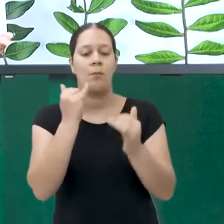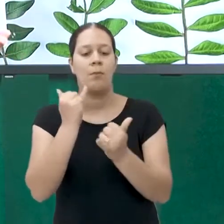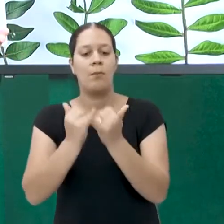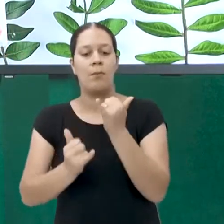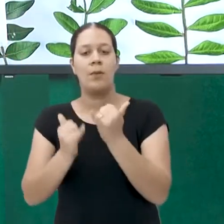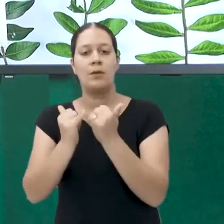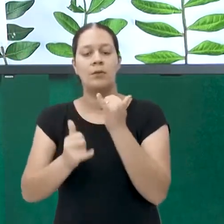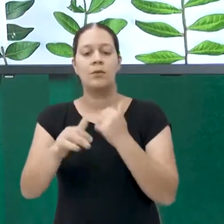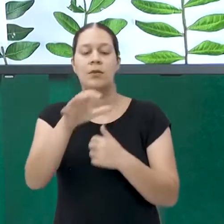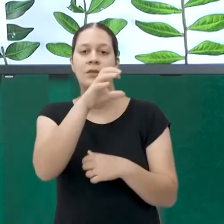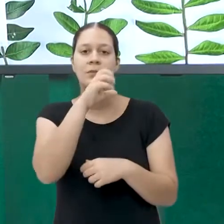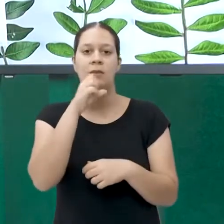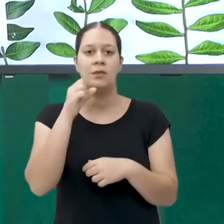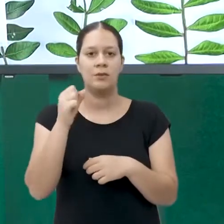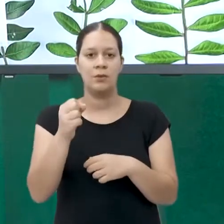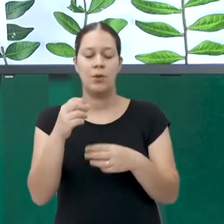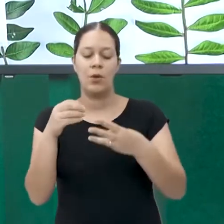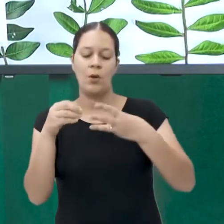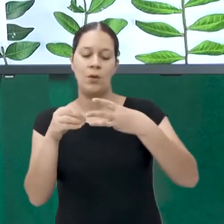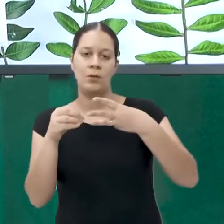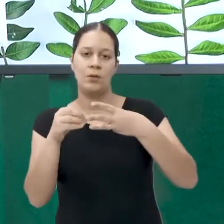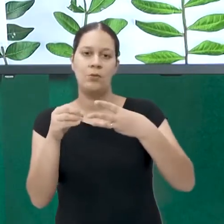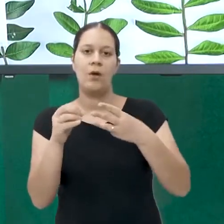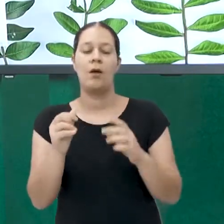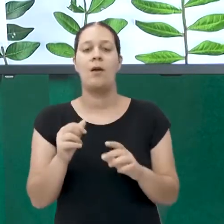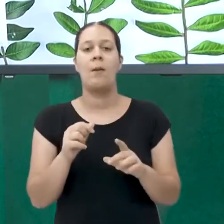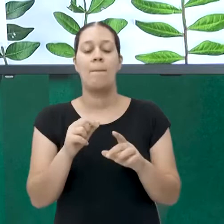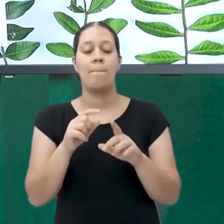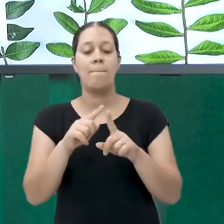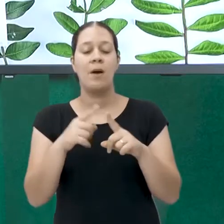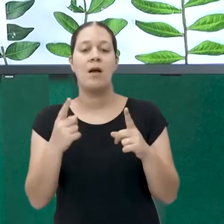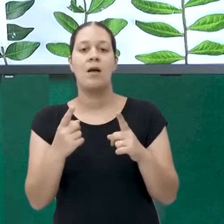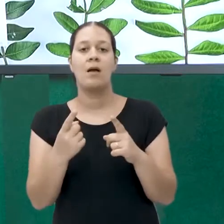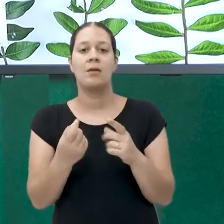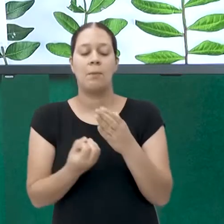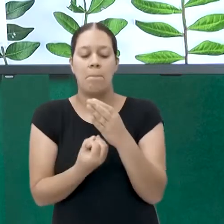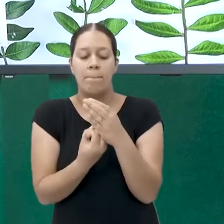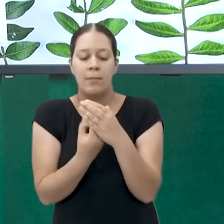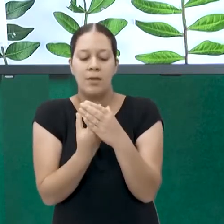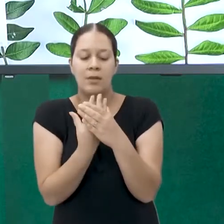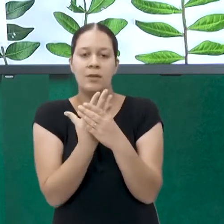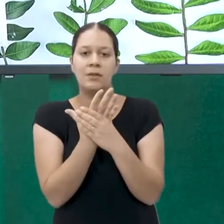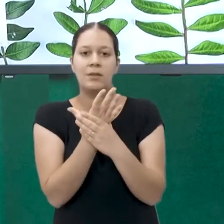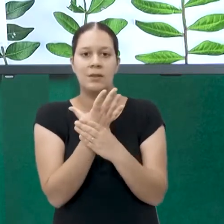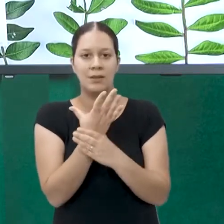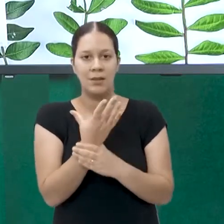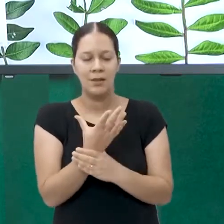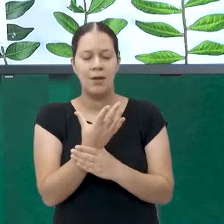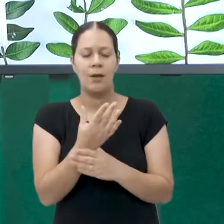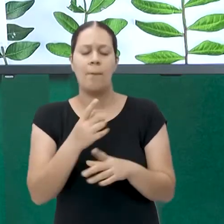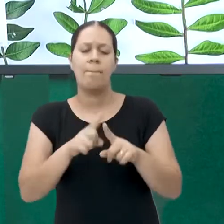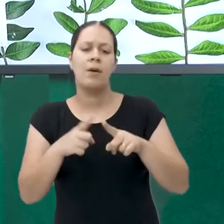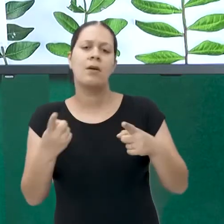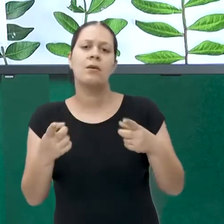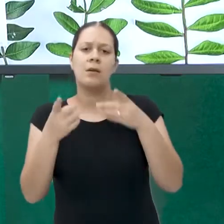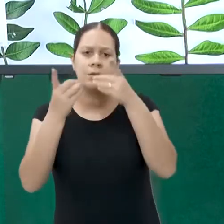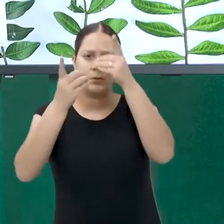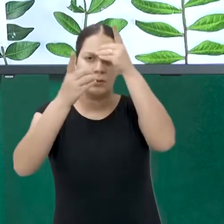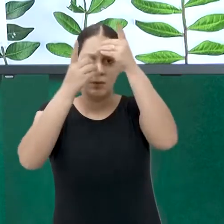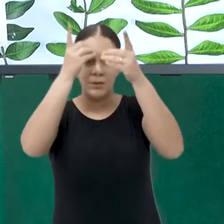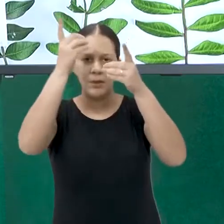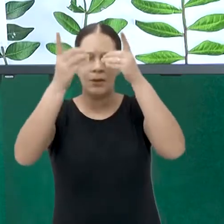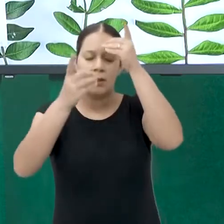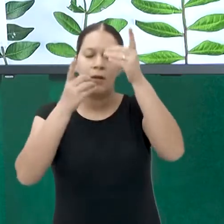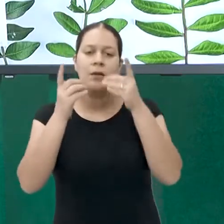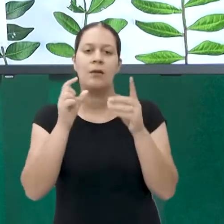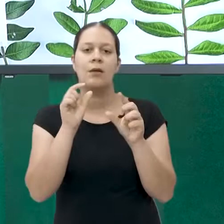parecido com respiração celular, só que ocorrendo com as plantas. Mas vocês vão ver que a ideia, mais ou